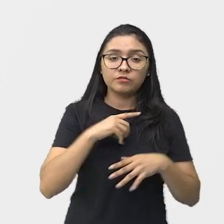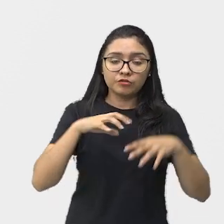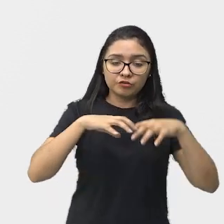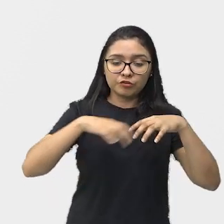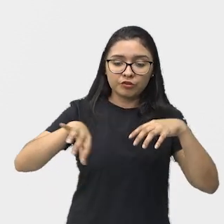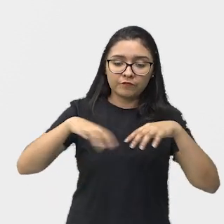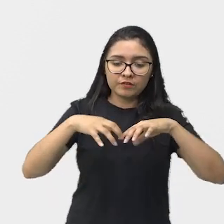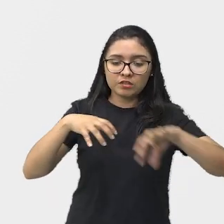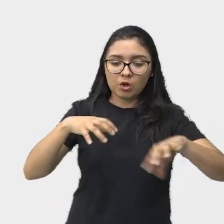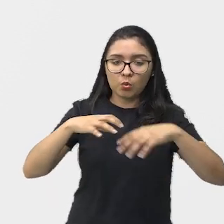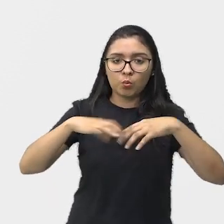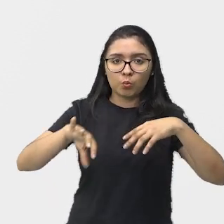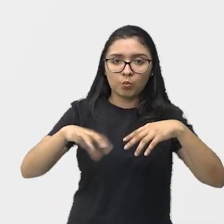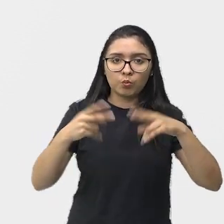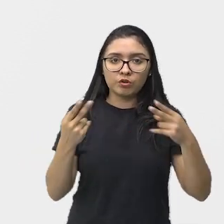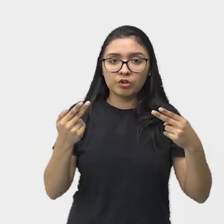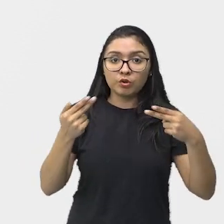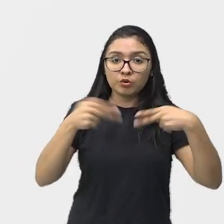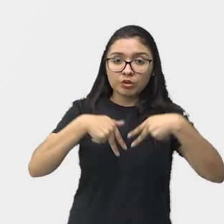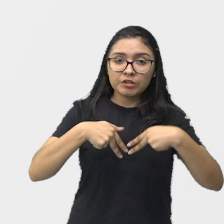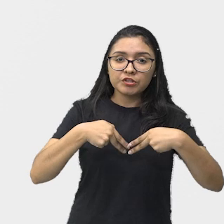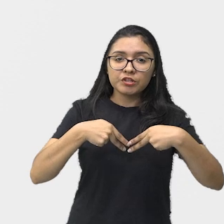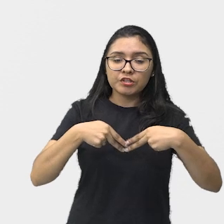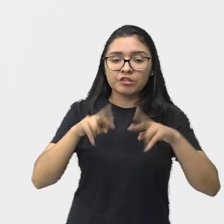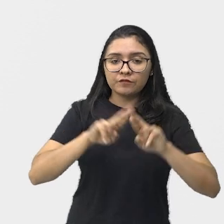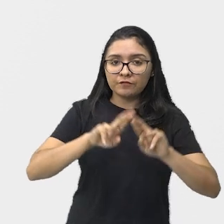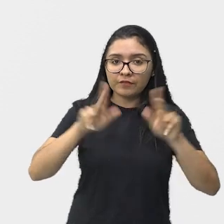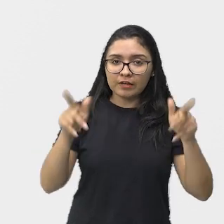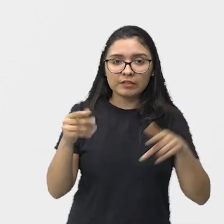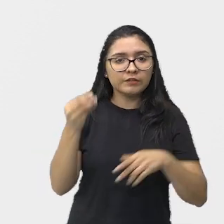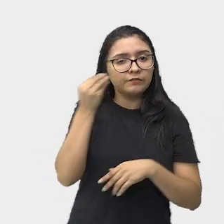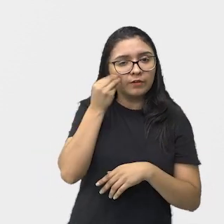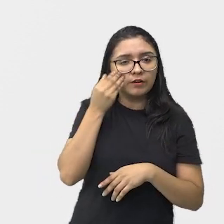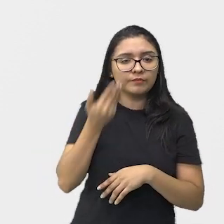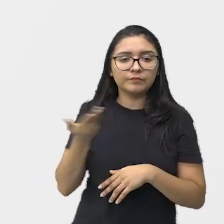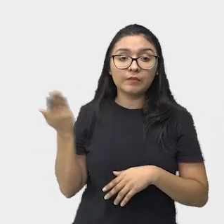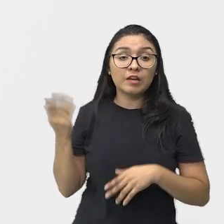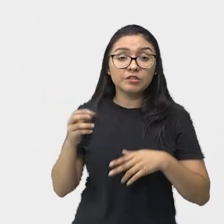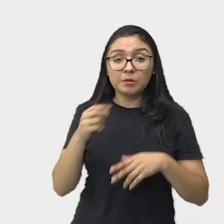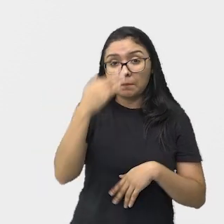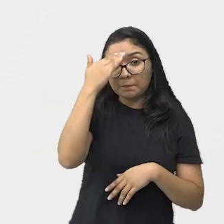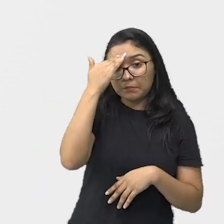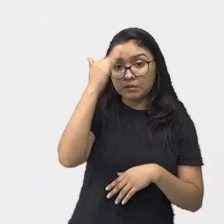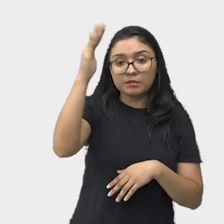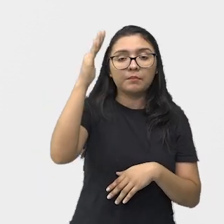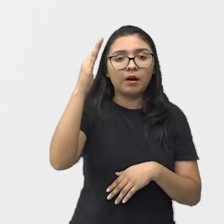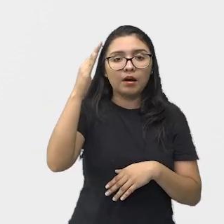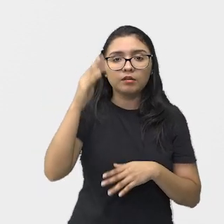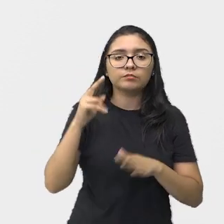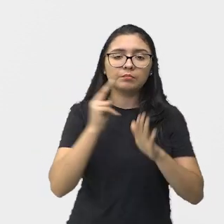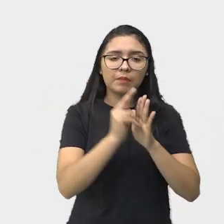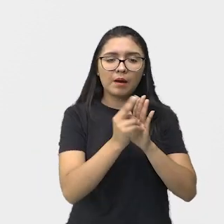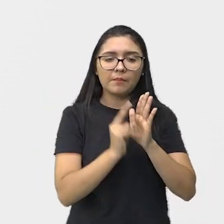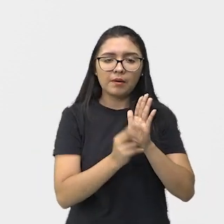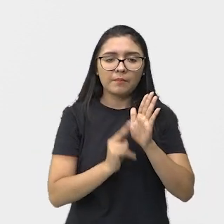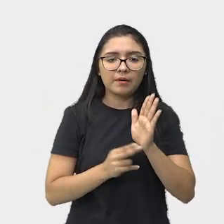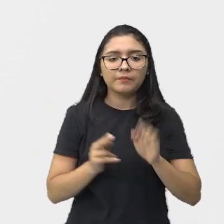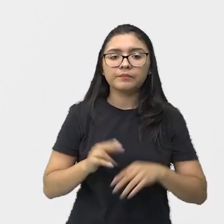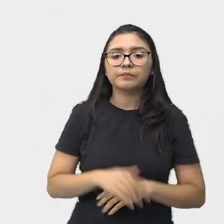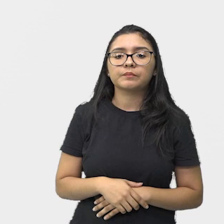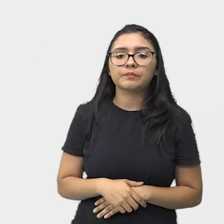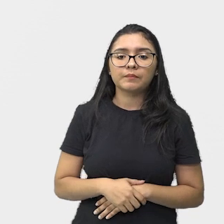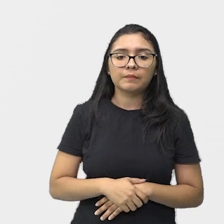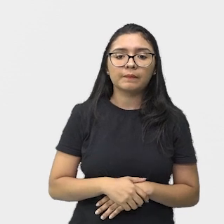diferentes etnias. Aqui tem alguns, né? As principais são guaranis,